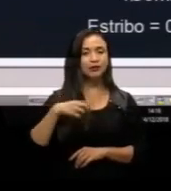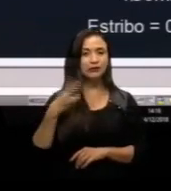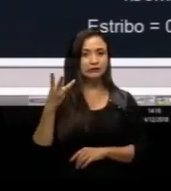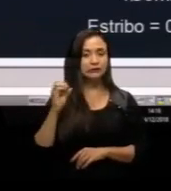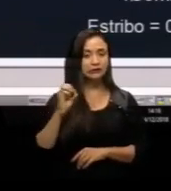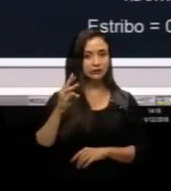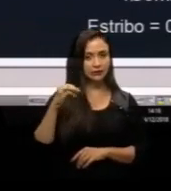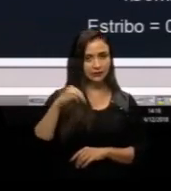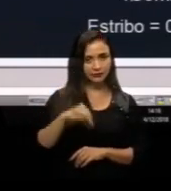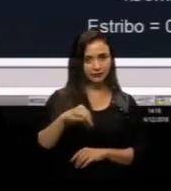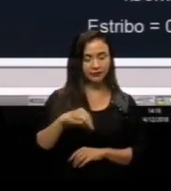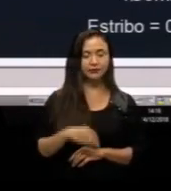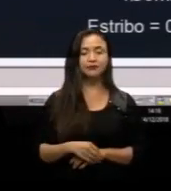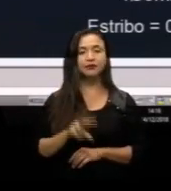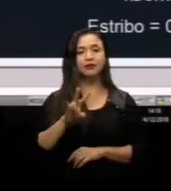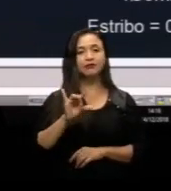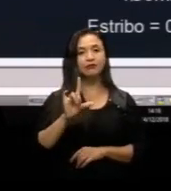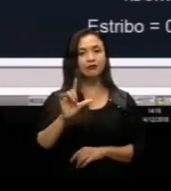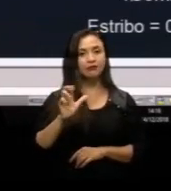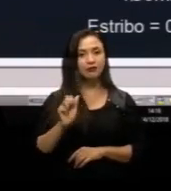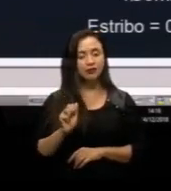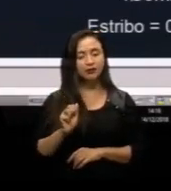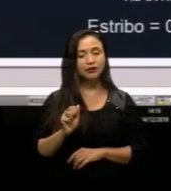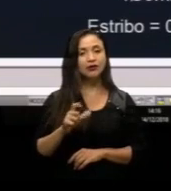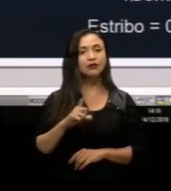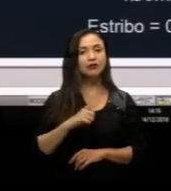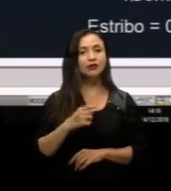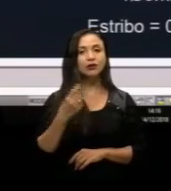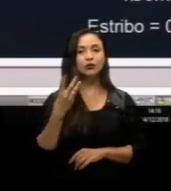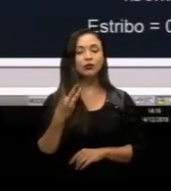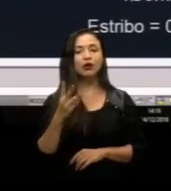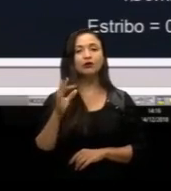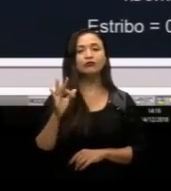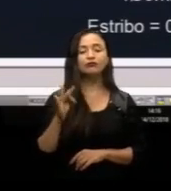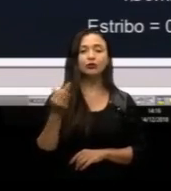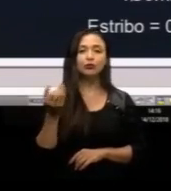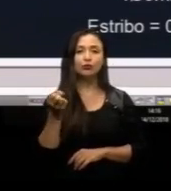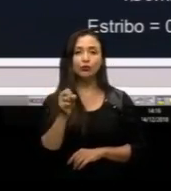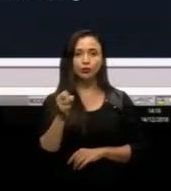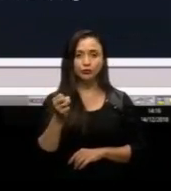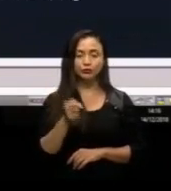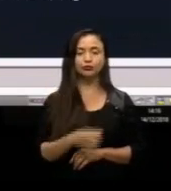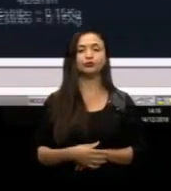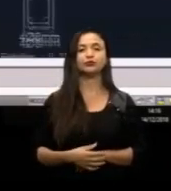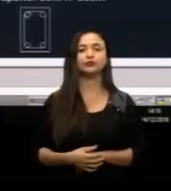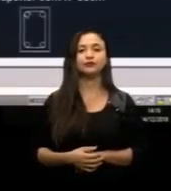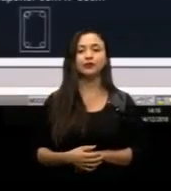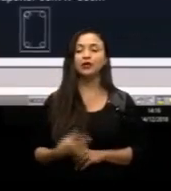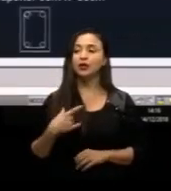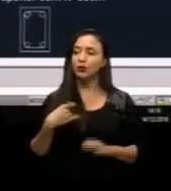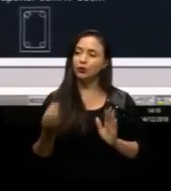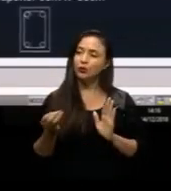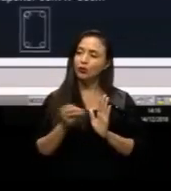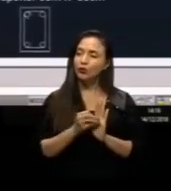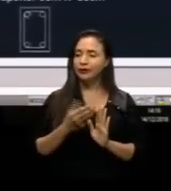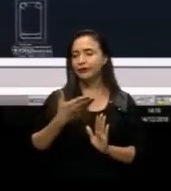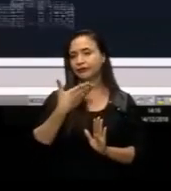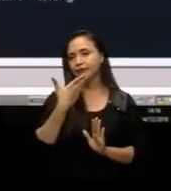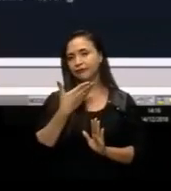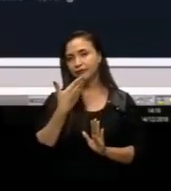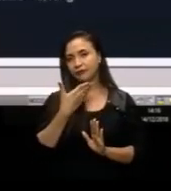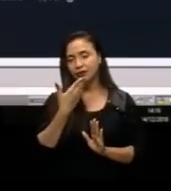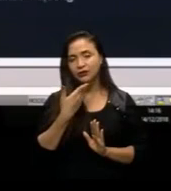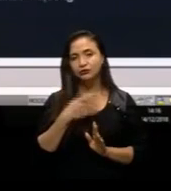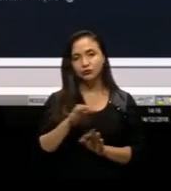centímetros e a viga ela é armada com 4 fi de 8, então 4 barras de 8. Coloquei desse jeito para facilitar